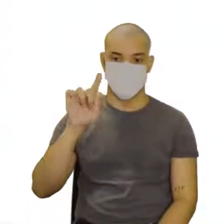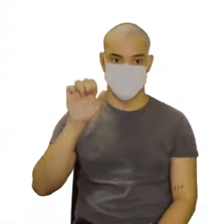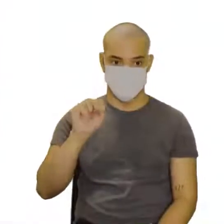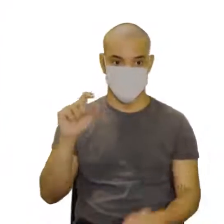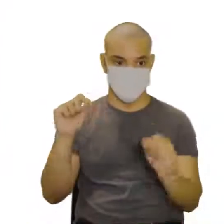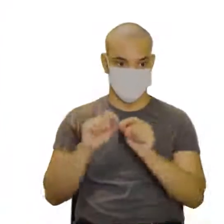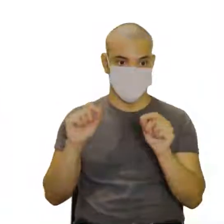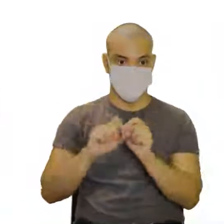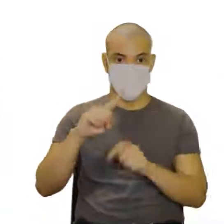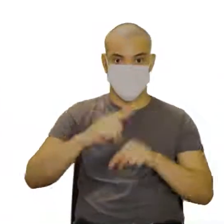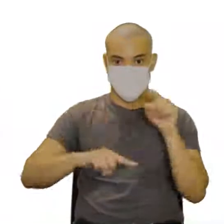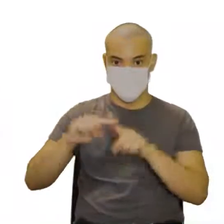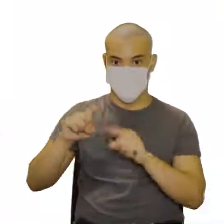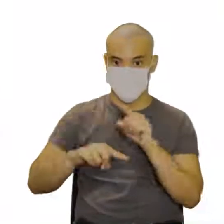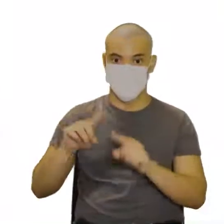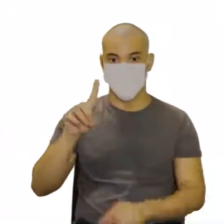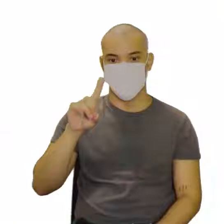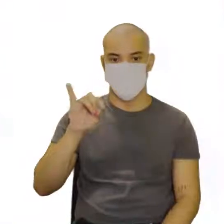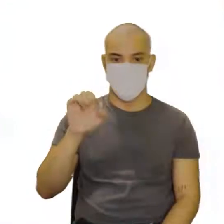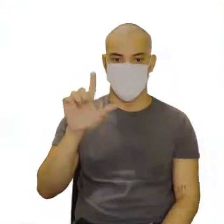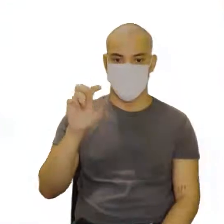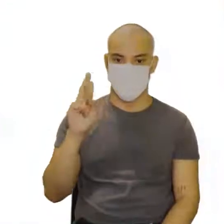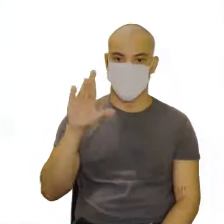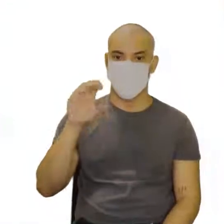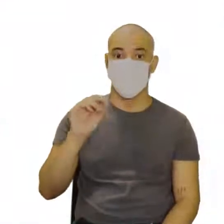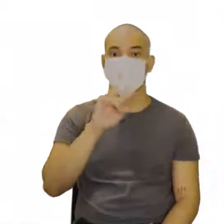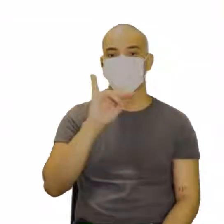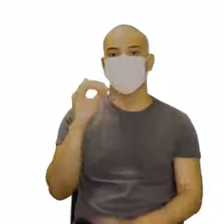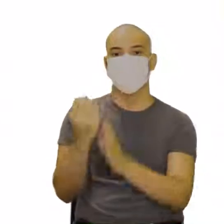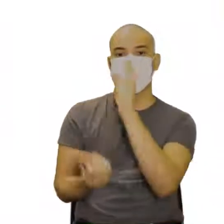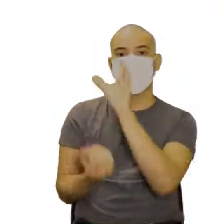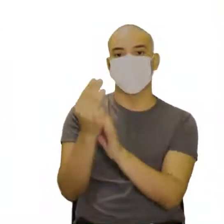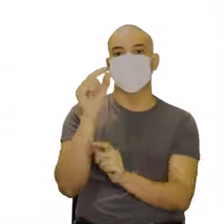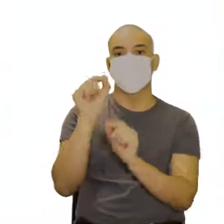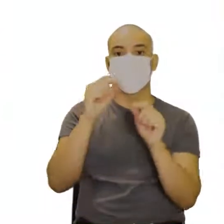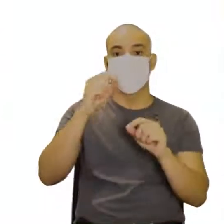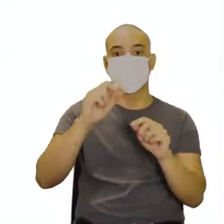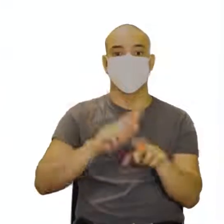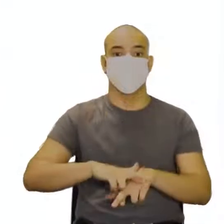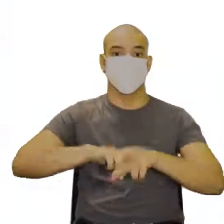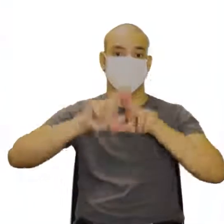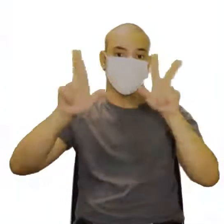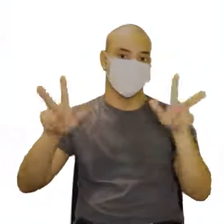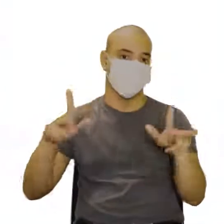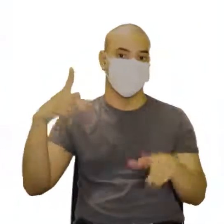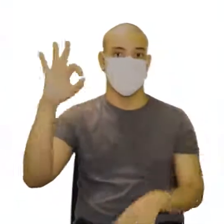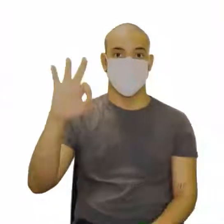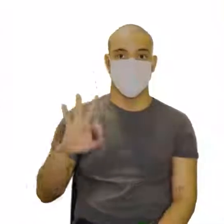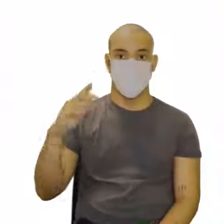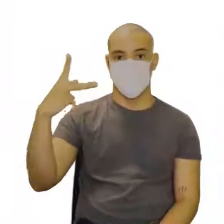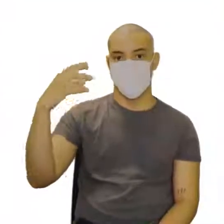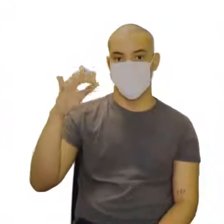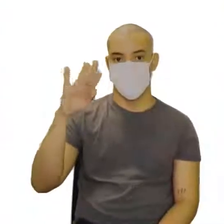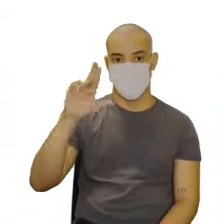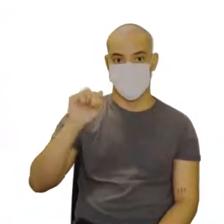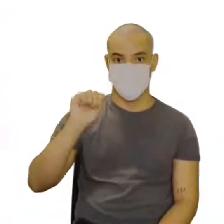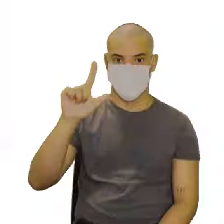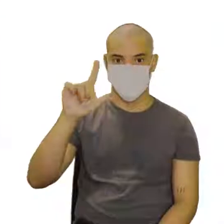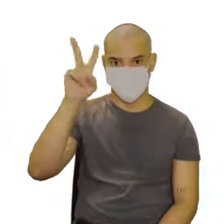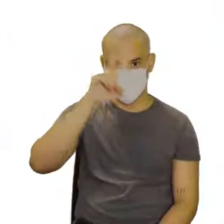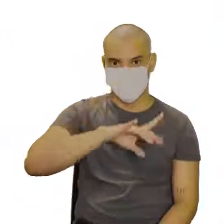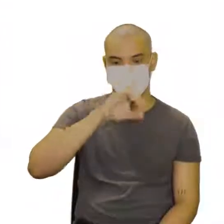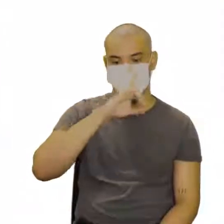dielétrico, pessoal, como tem essa separação, irá surgir uma diferença de potencial, que é a nossa